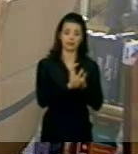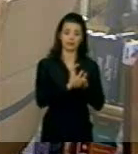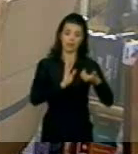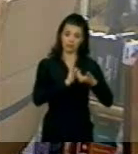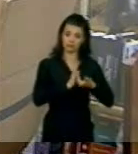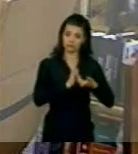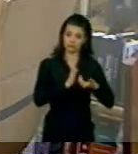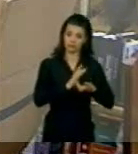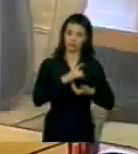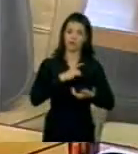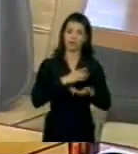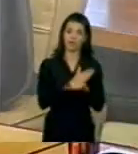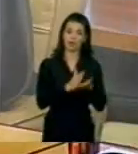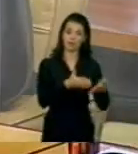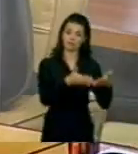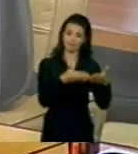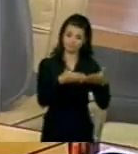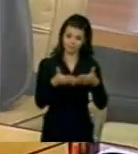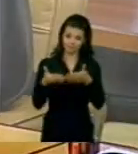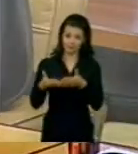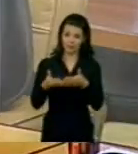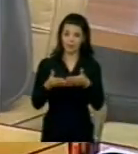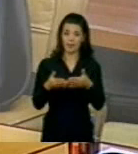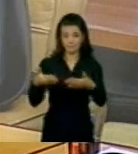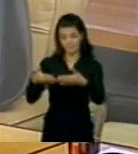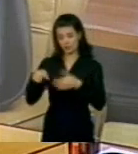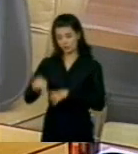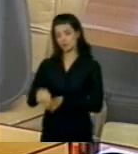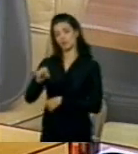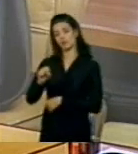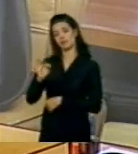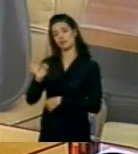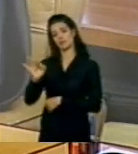anteriormente produzidas para requerer que essa Suprema Corte reconheça a